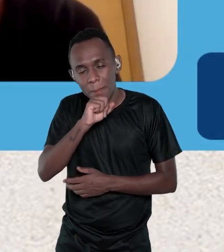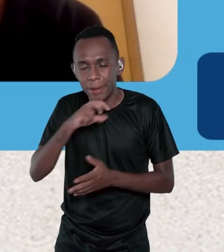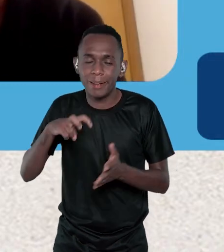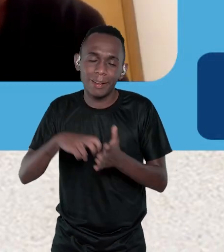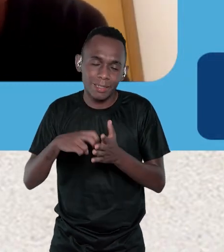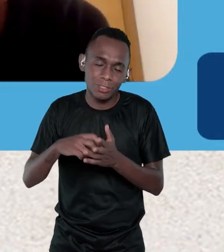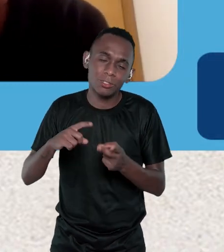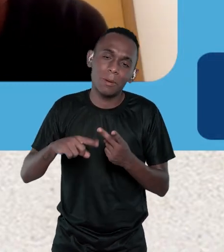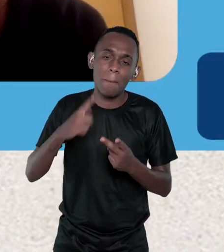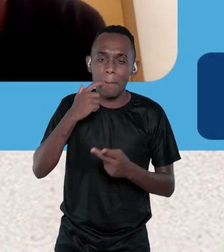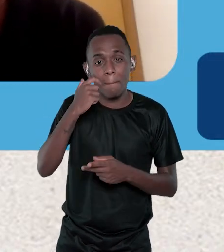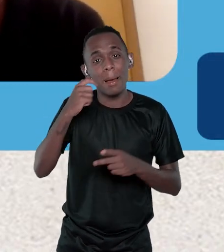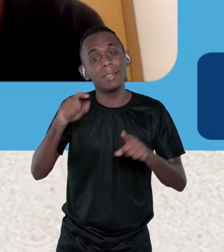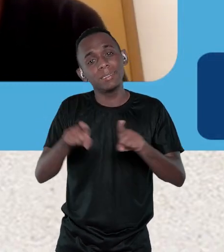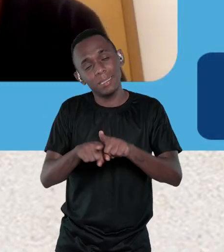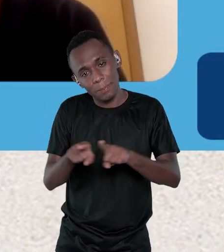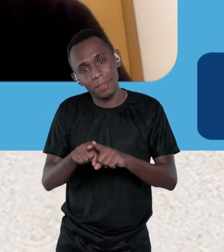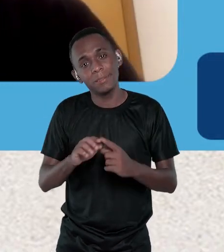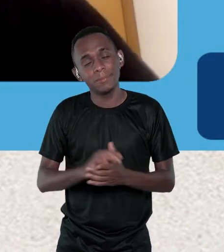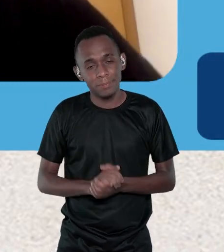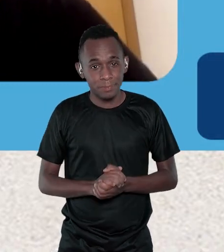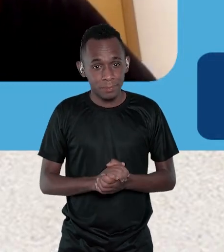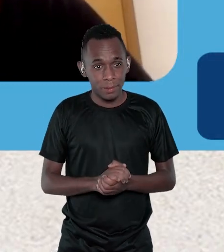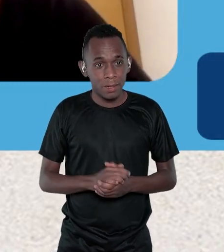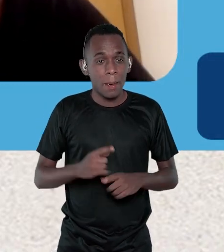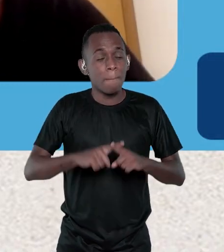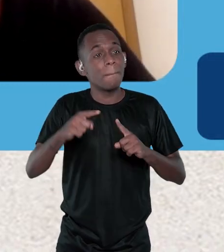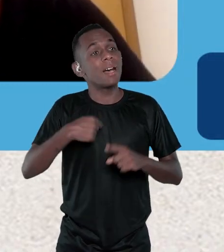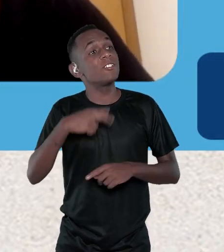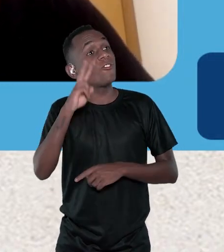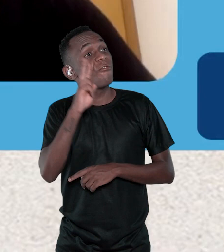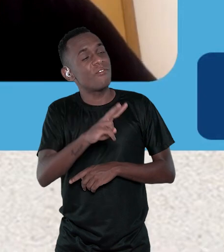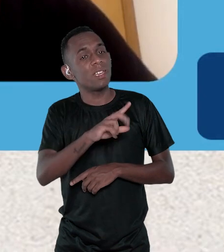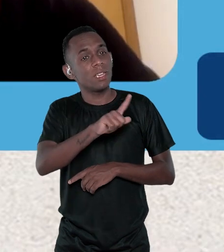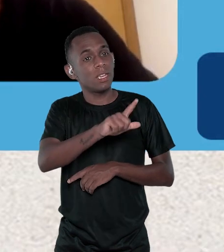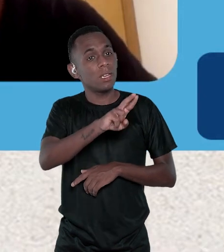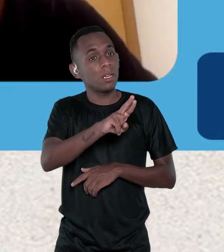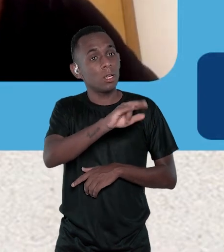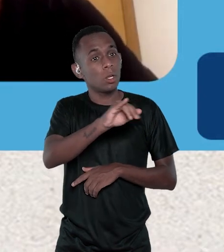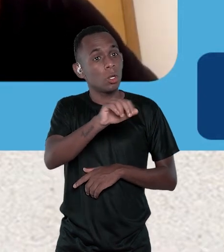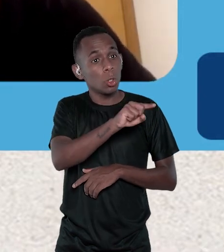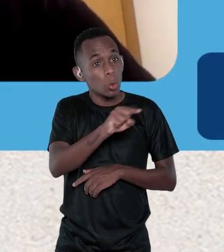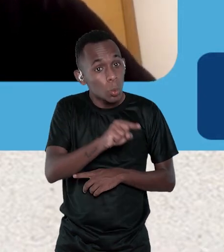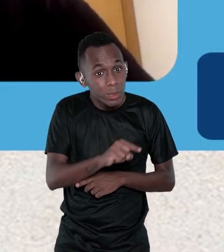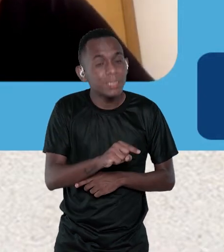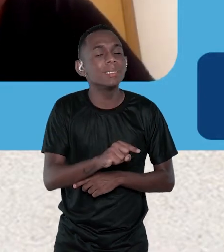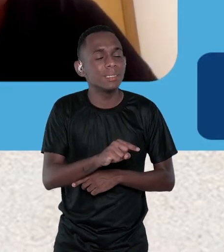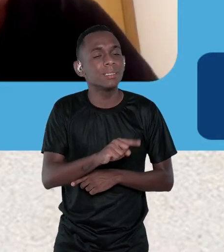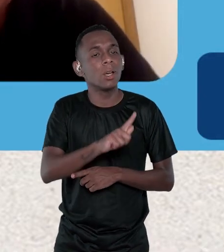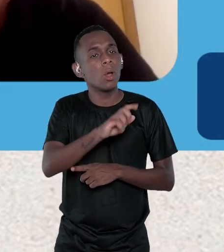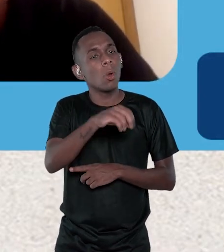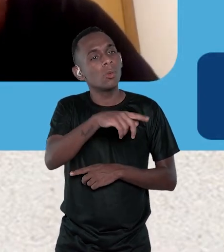né, da minha mãe, do meu pai e tal, mas eu vi Luiz Gonzaga. Foi uma das